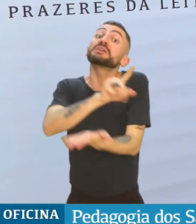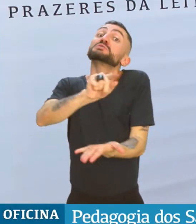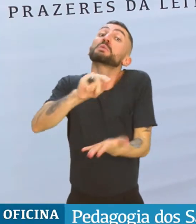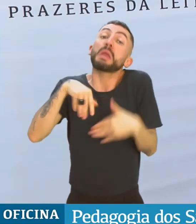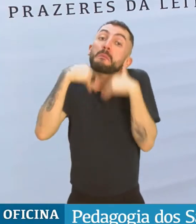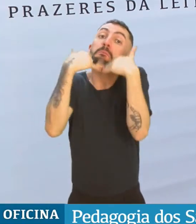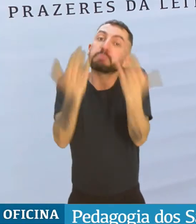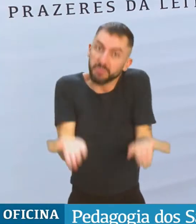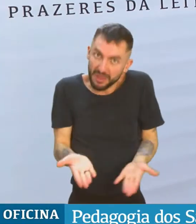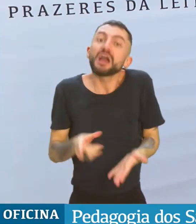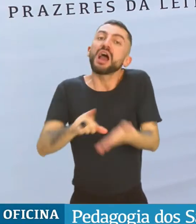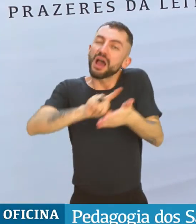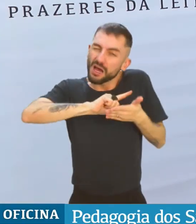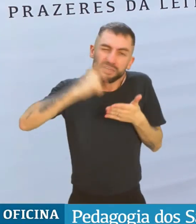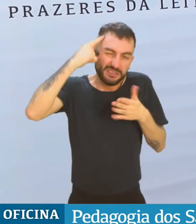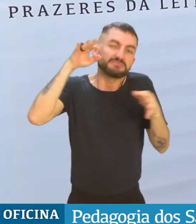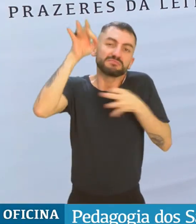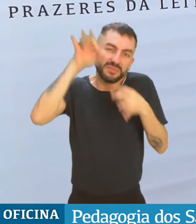inclusive.